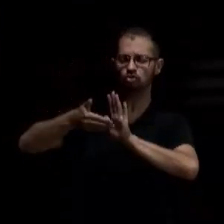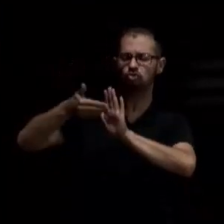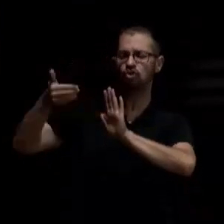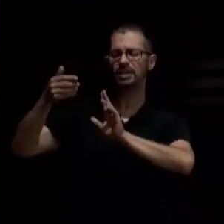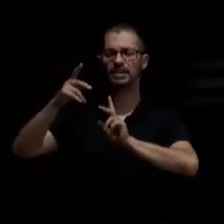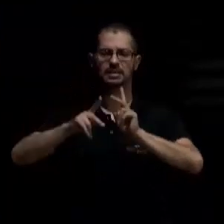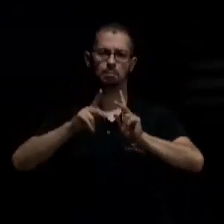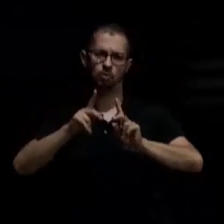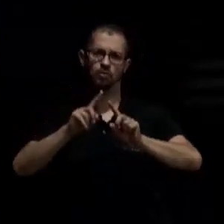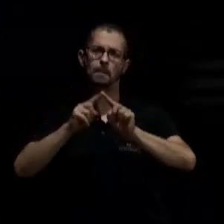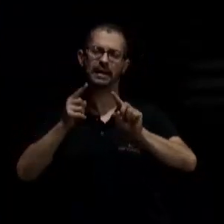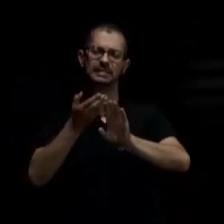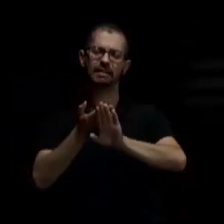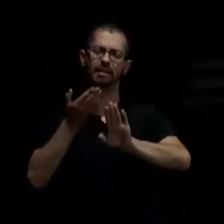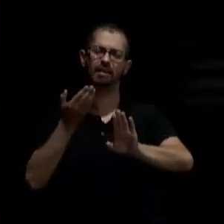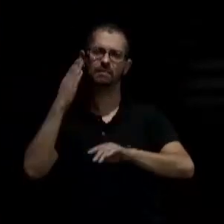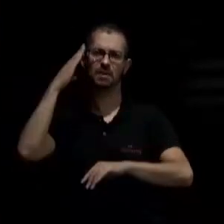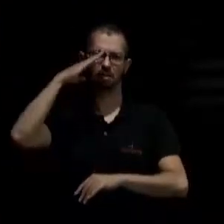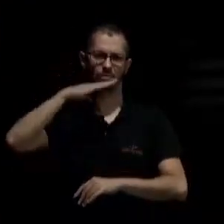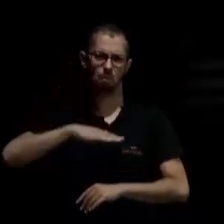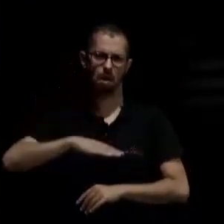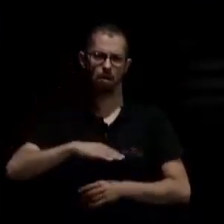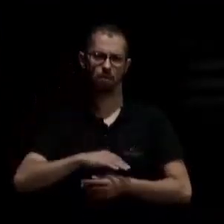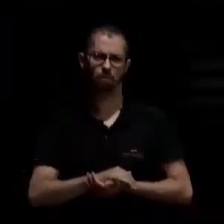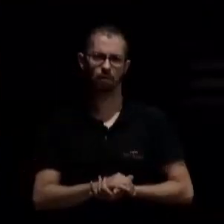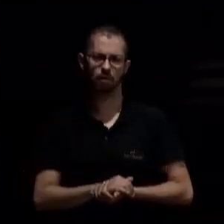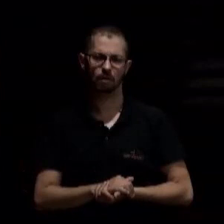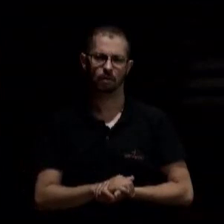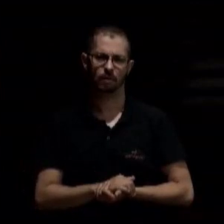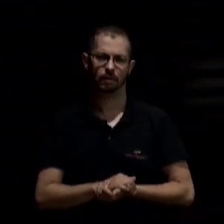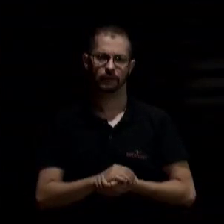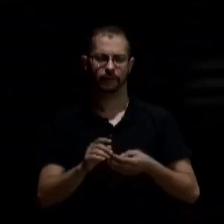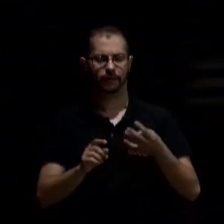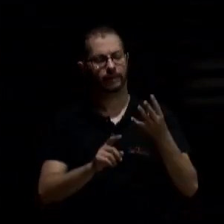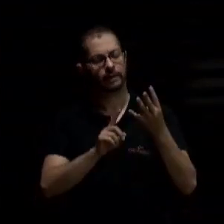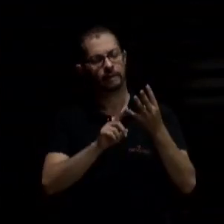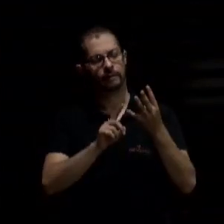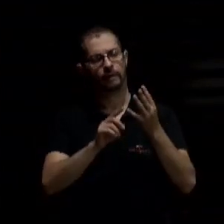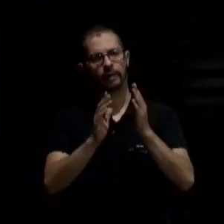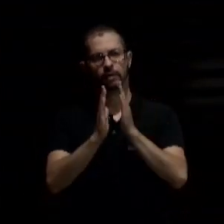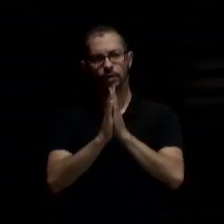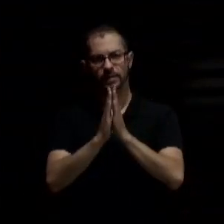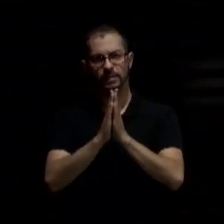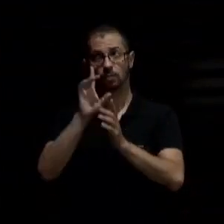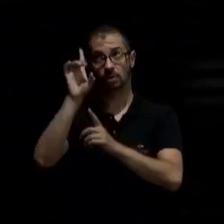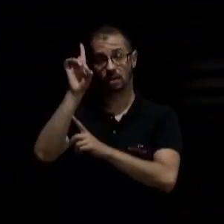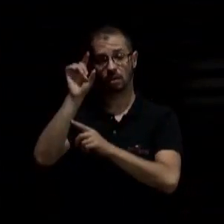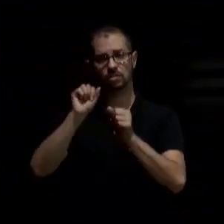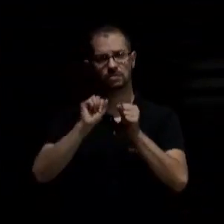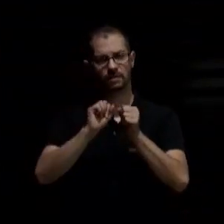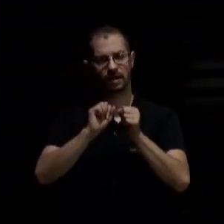Senhor livre do maligno. E a quarta oração que o Senhor faz aqui é